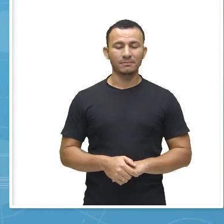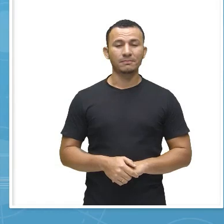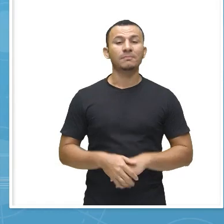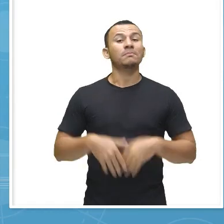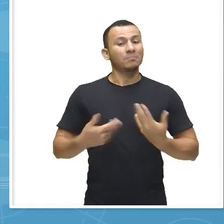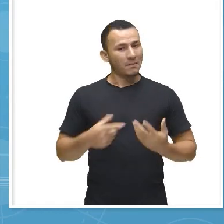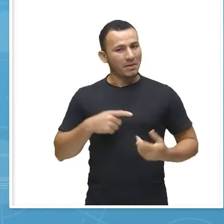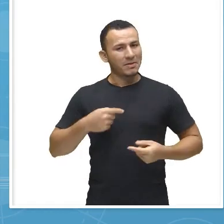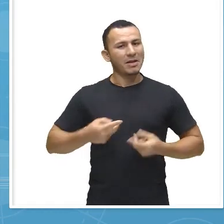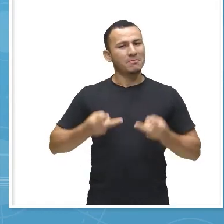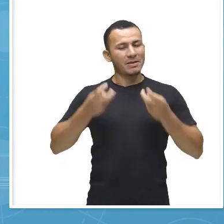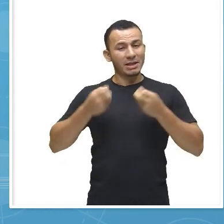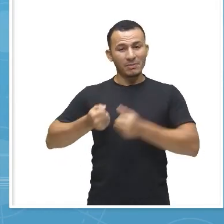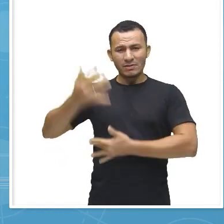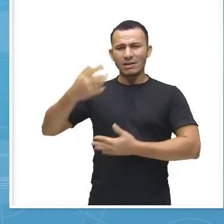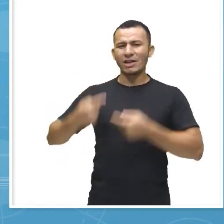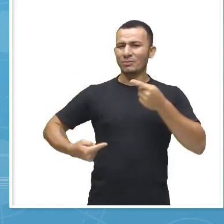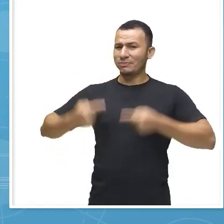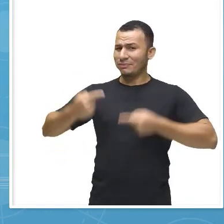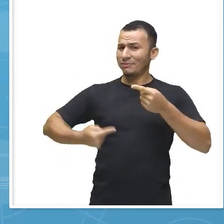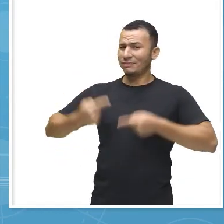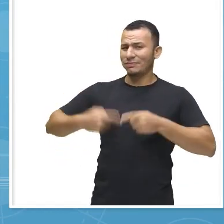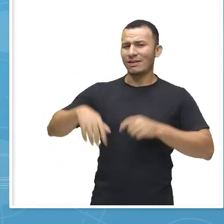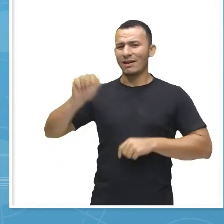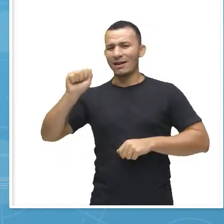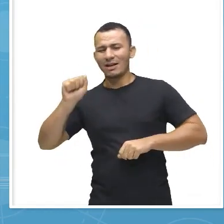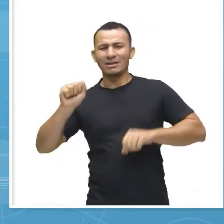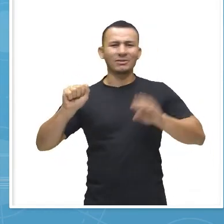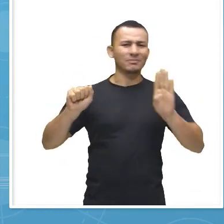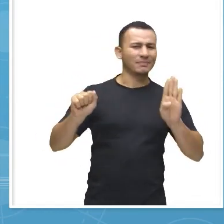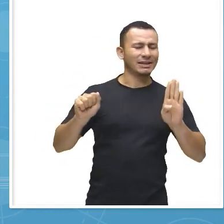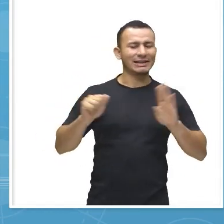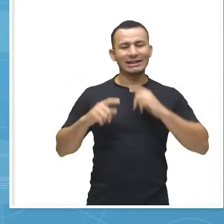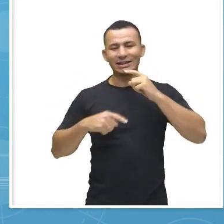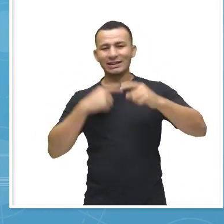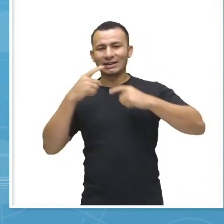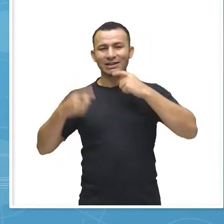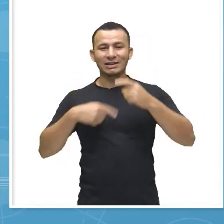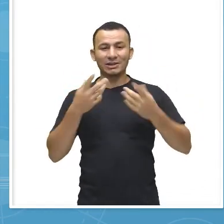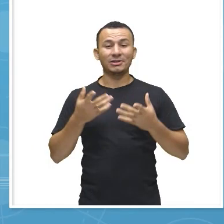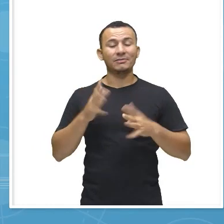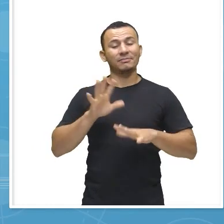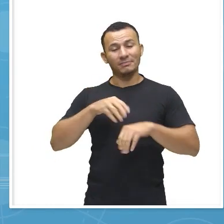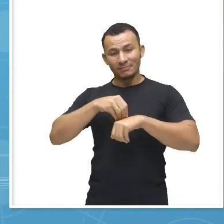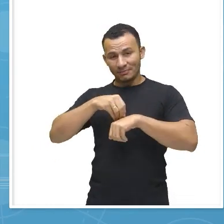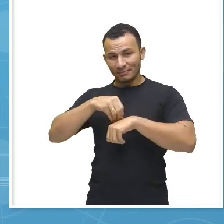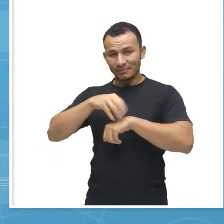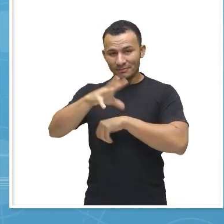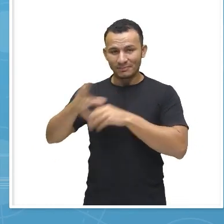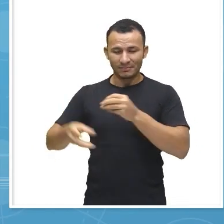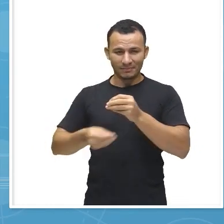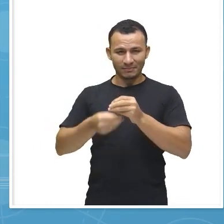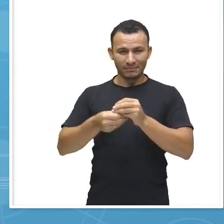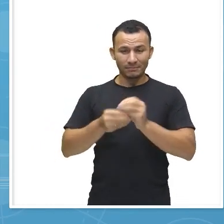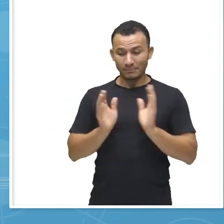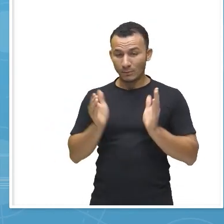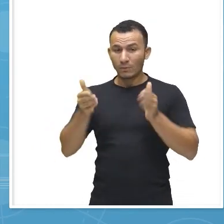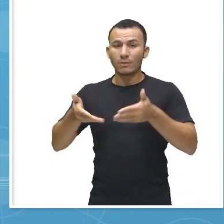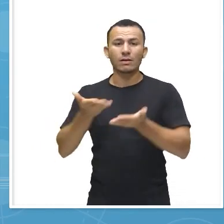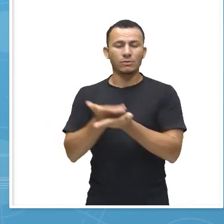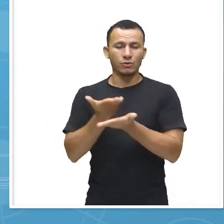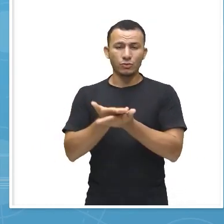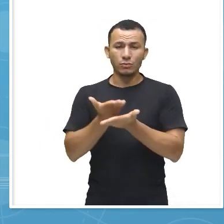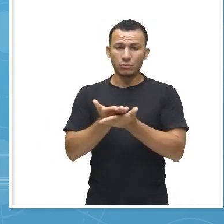Temos um debate aqui no nosso chat, né? Letra A, letra B. Olha, só reforçando aí o recadinho da Iana, vamos focar na aula,